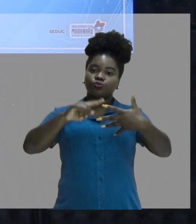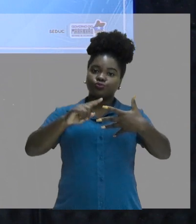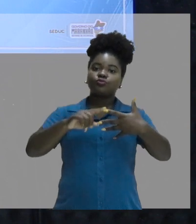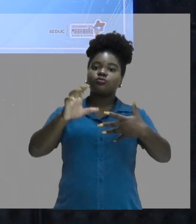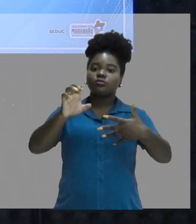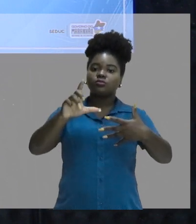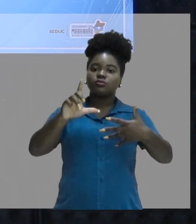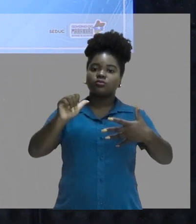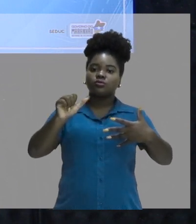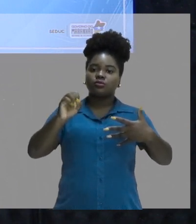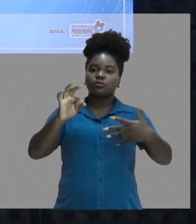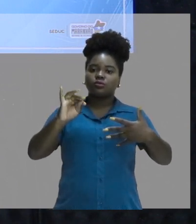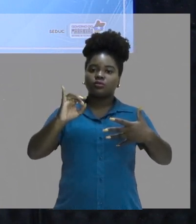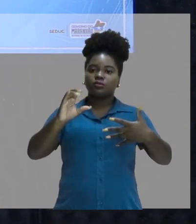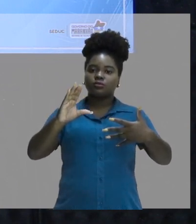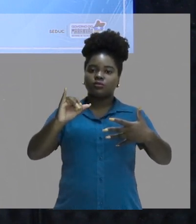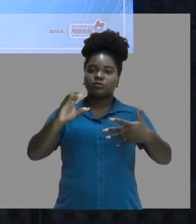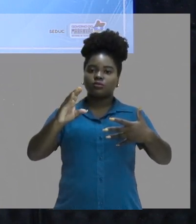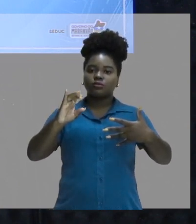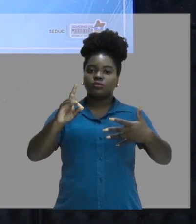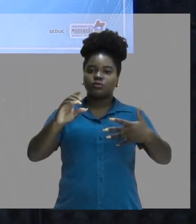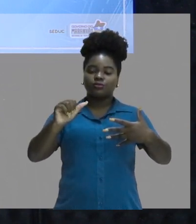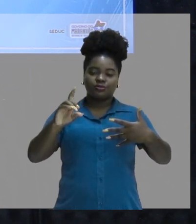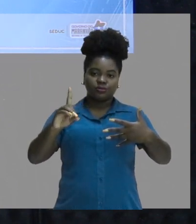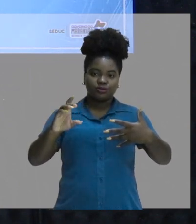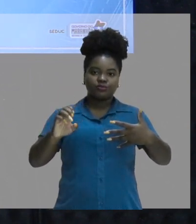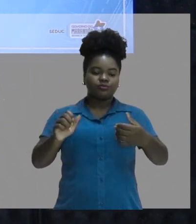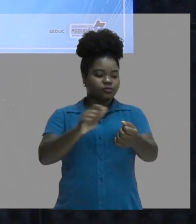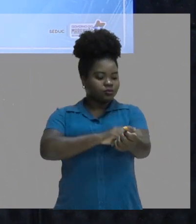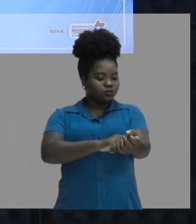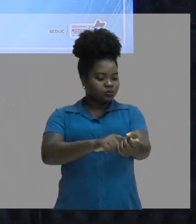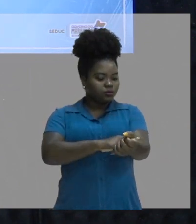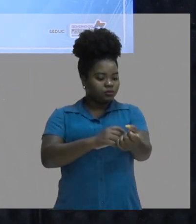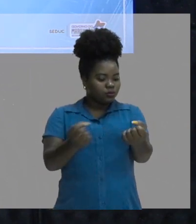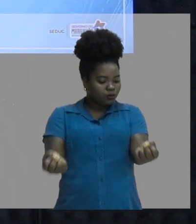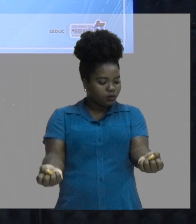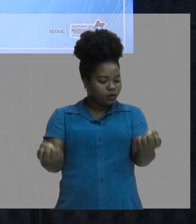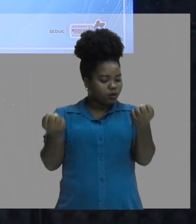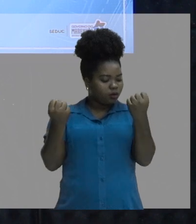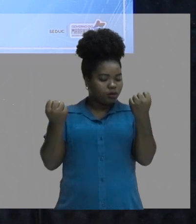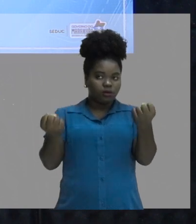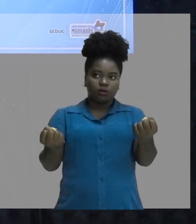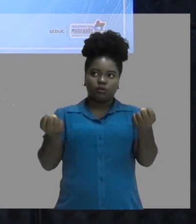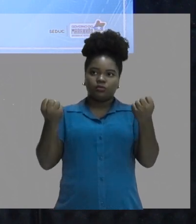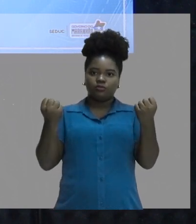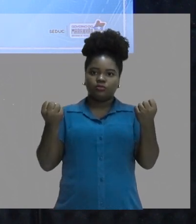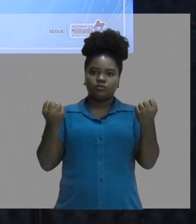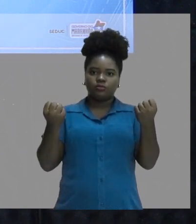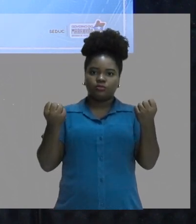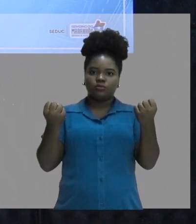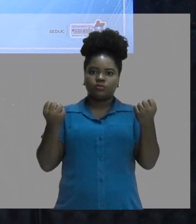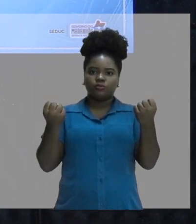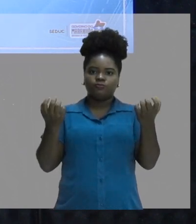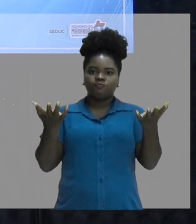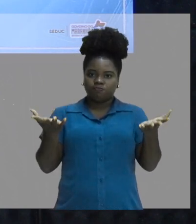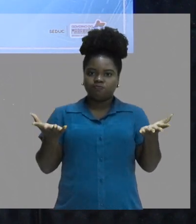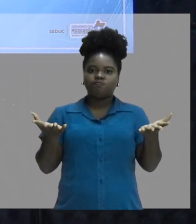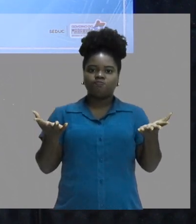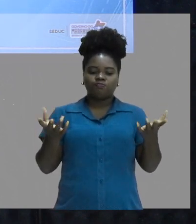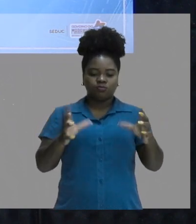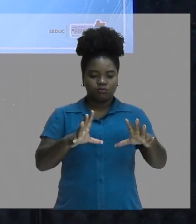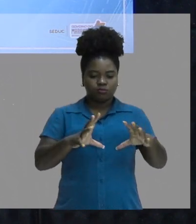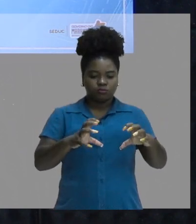a elasticidade, que é o quê? Que é a capacidade que o músculo tem de voltar ao seu tamanho normal. Eu não estou contraindo e não estou